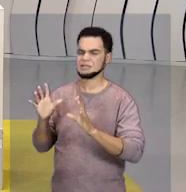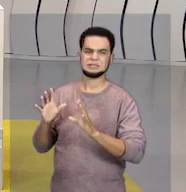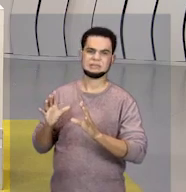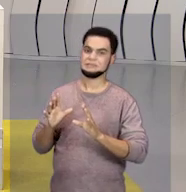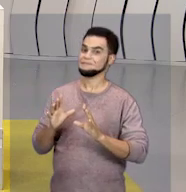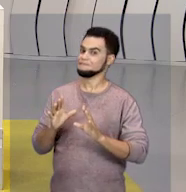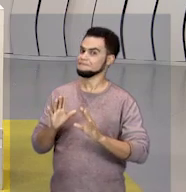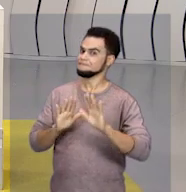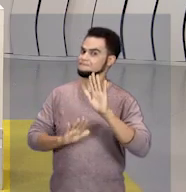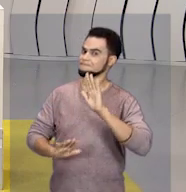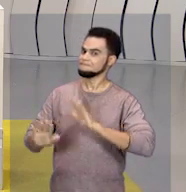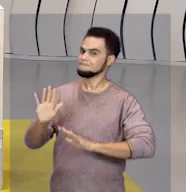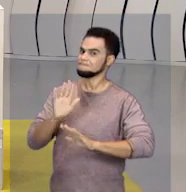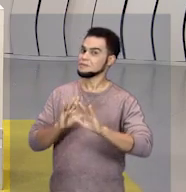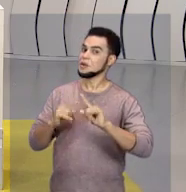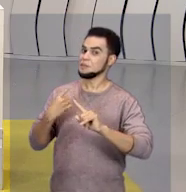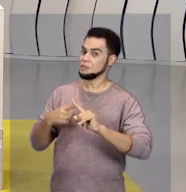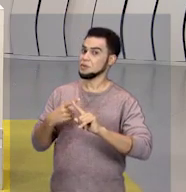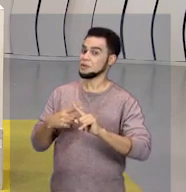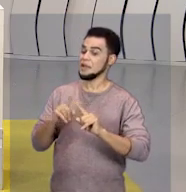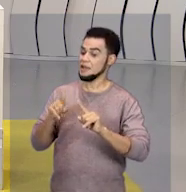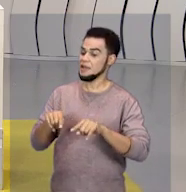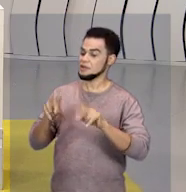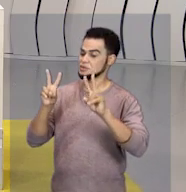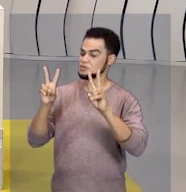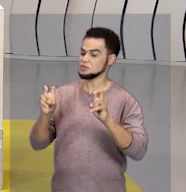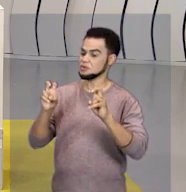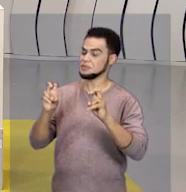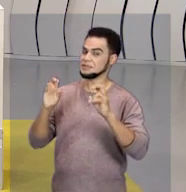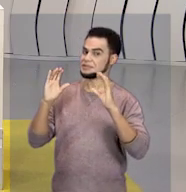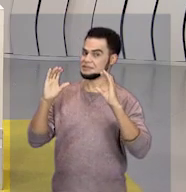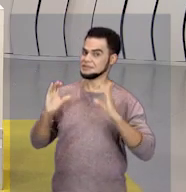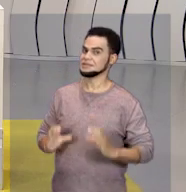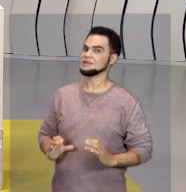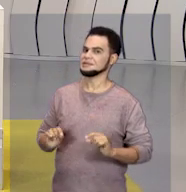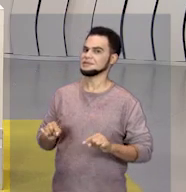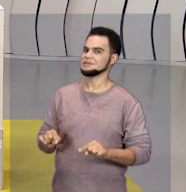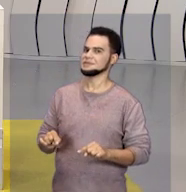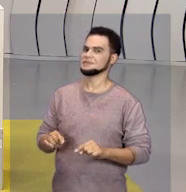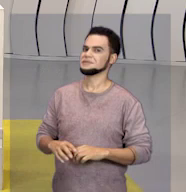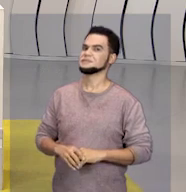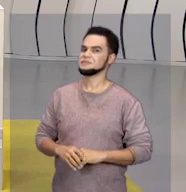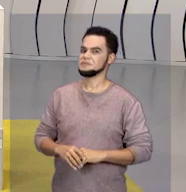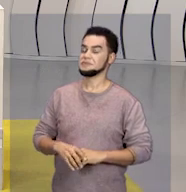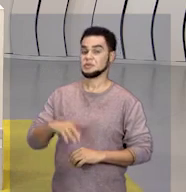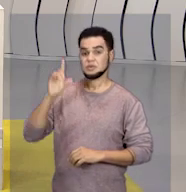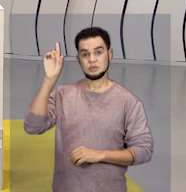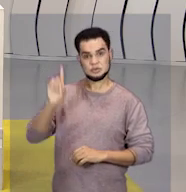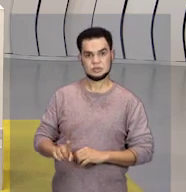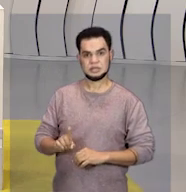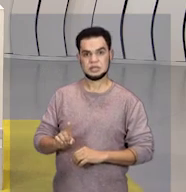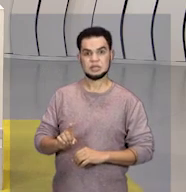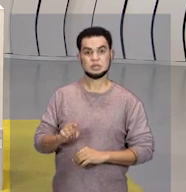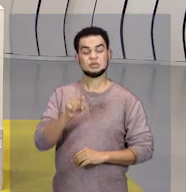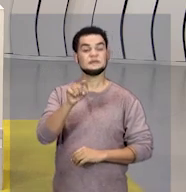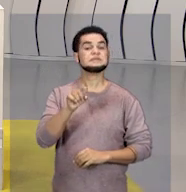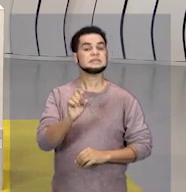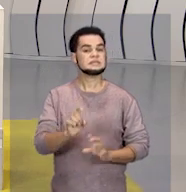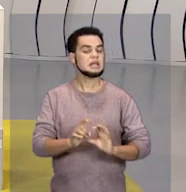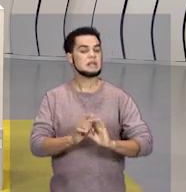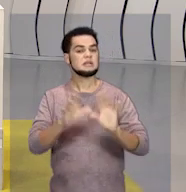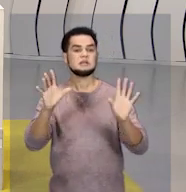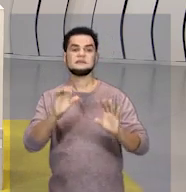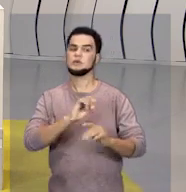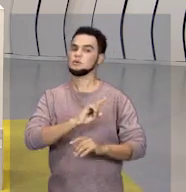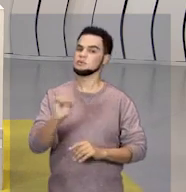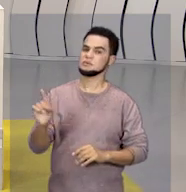das contas, é sobre a cidadania que está sendo tratado. O direito de você ser ou não livre, o direito